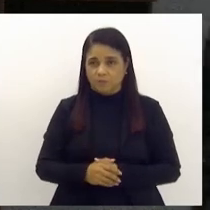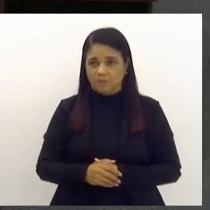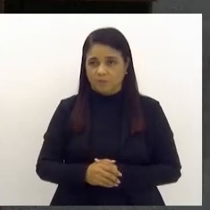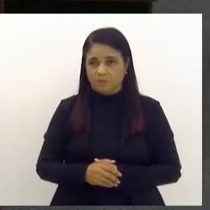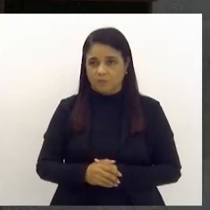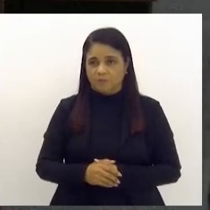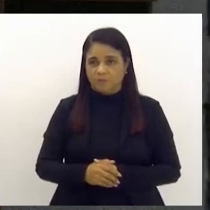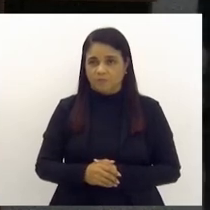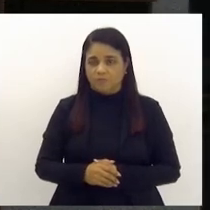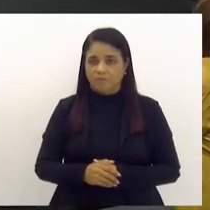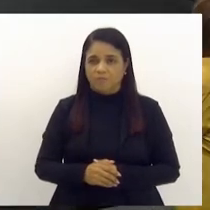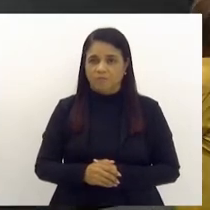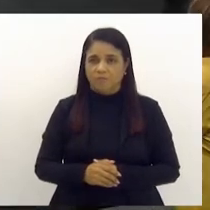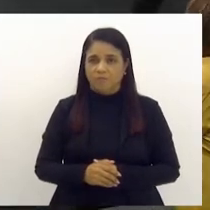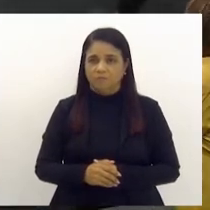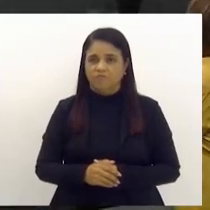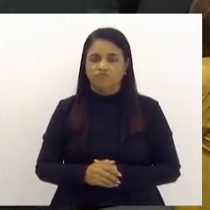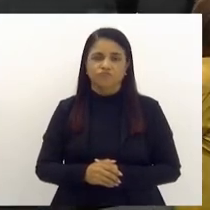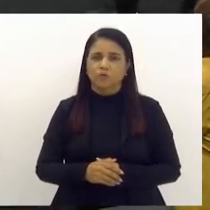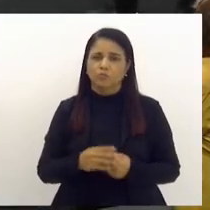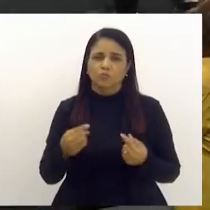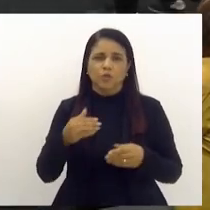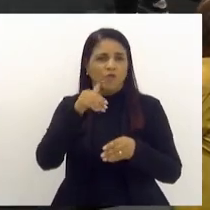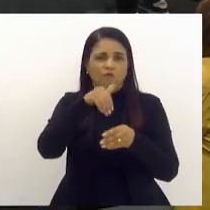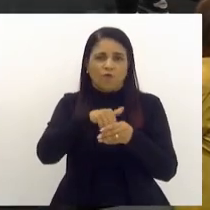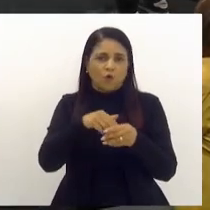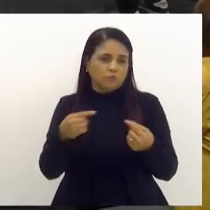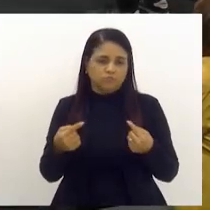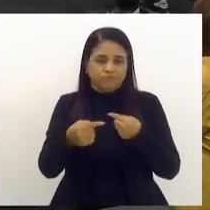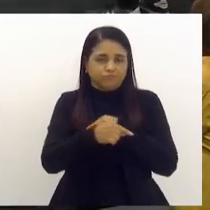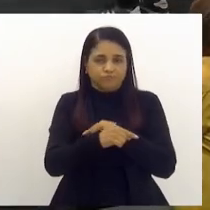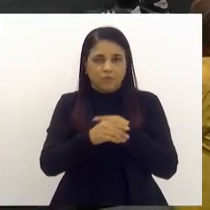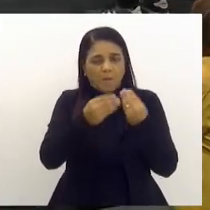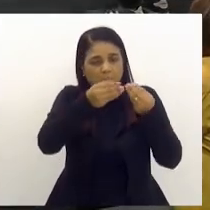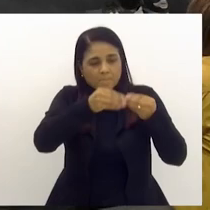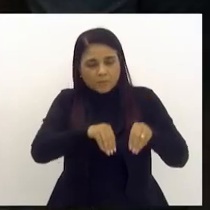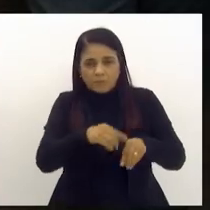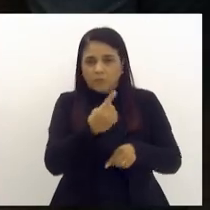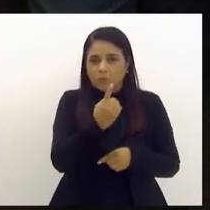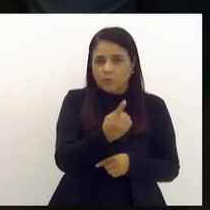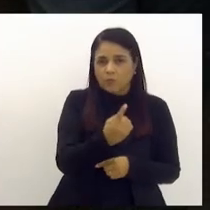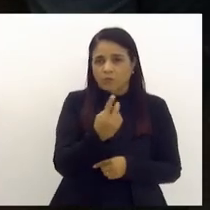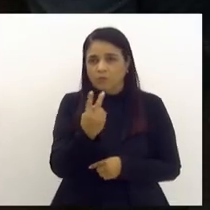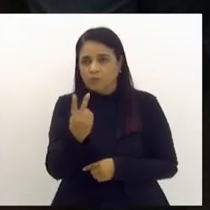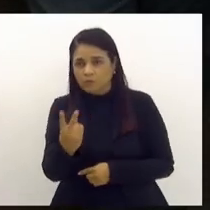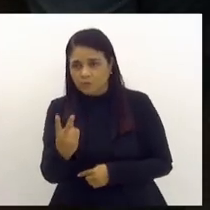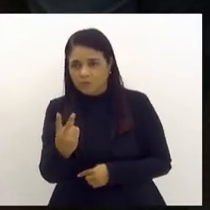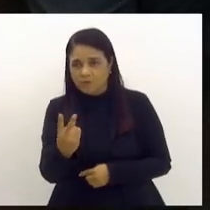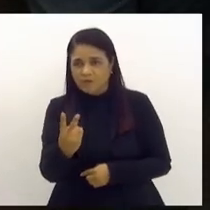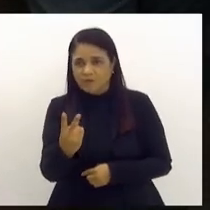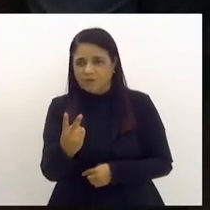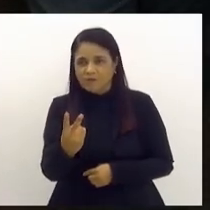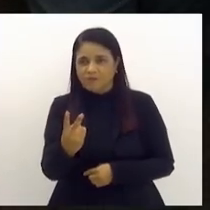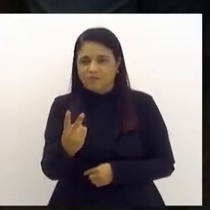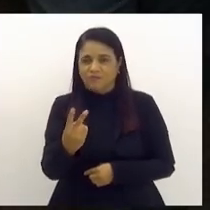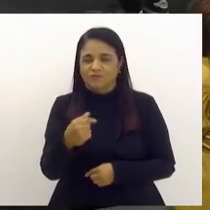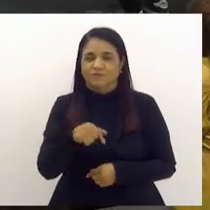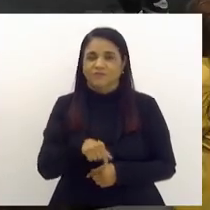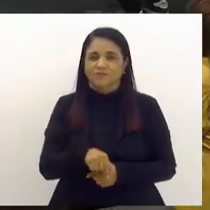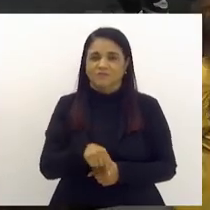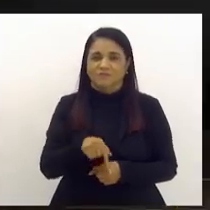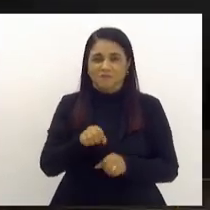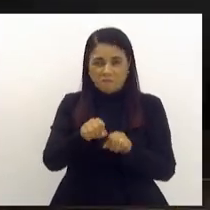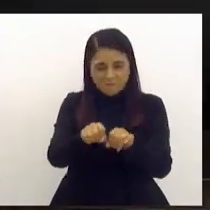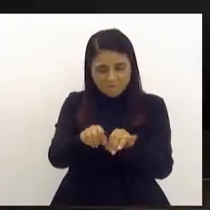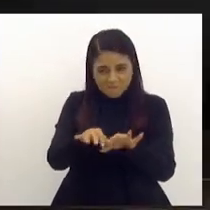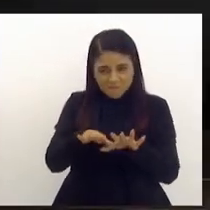Senhor presidente, toma um voto divergente, estão prejudicadas as emendas 1 e 2. Viu? Que esse plenário, eu vou te